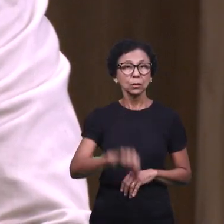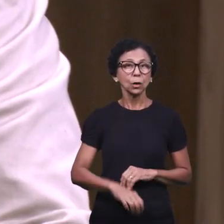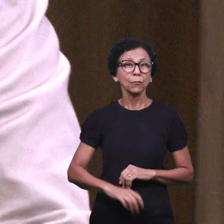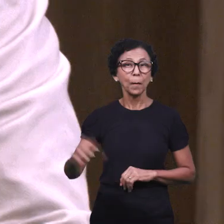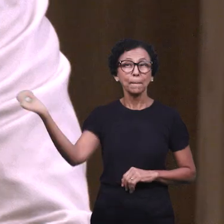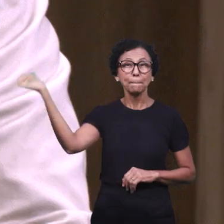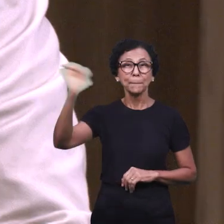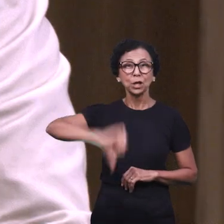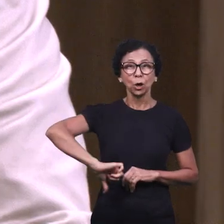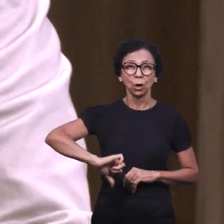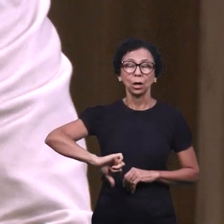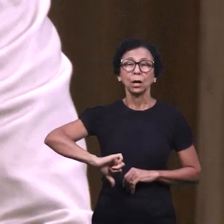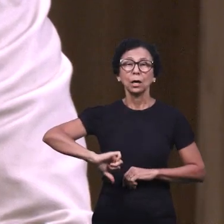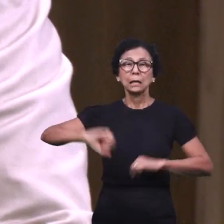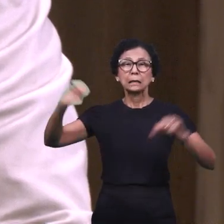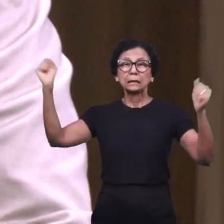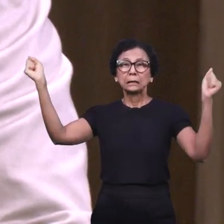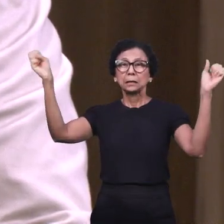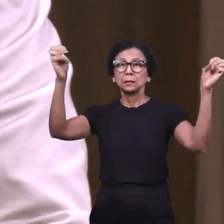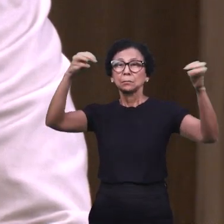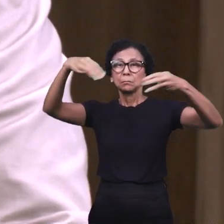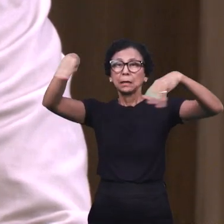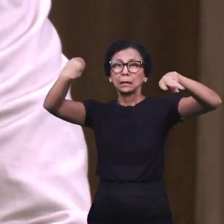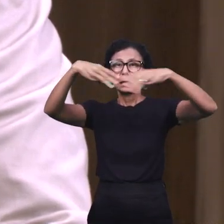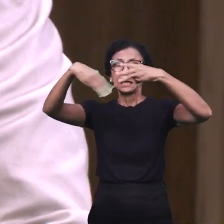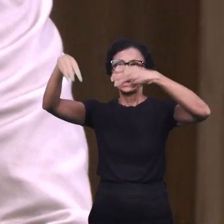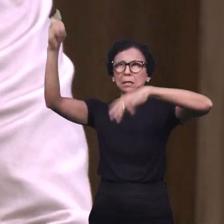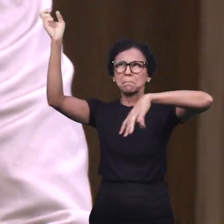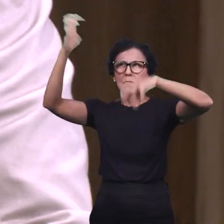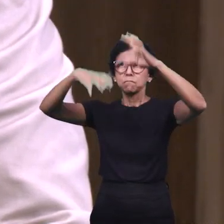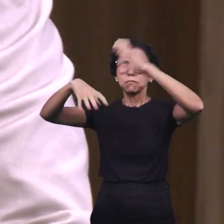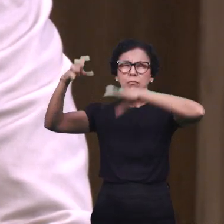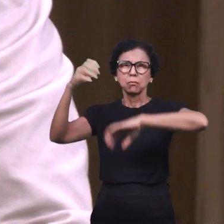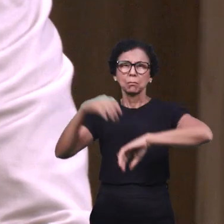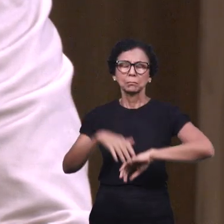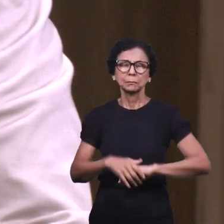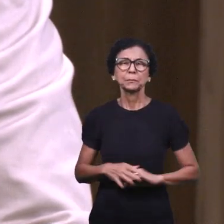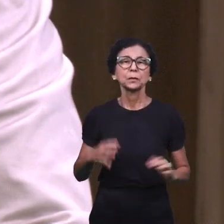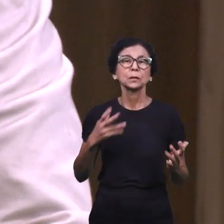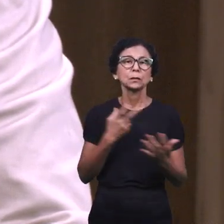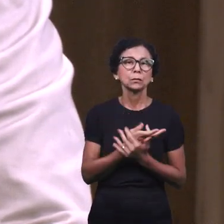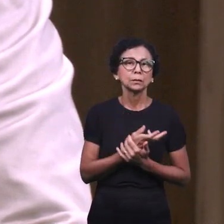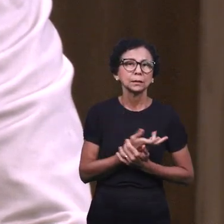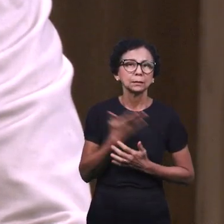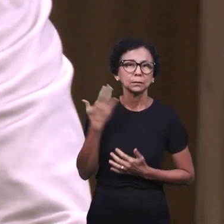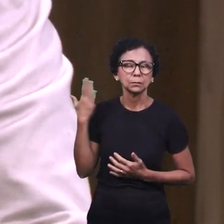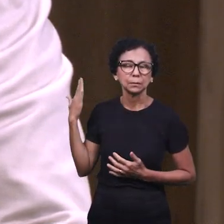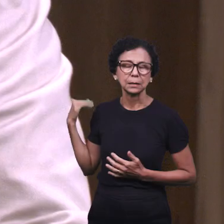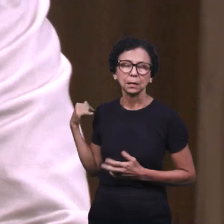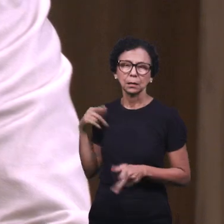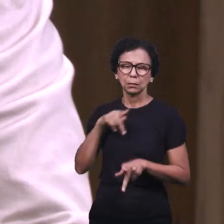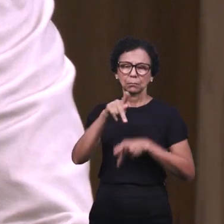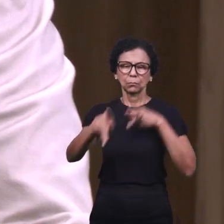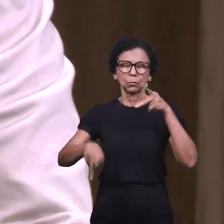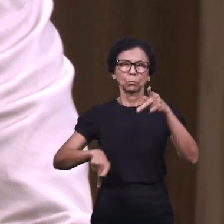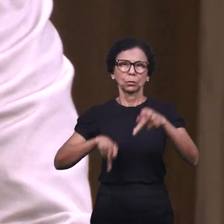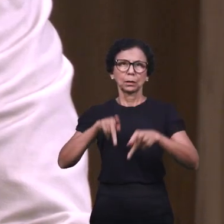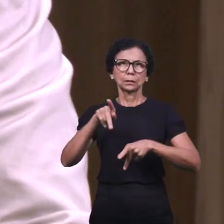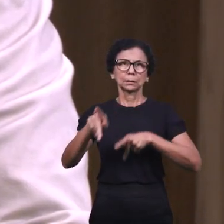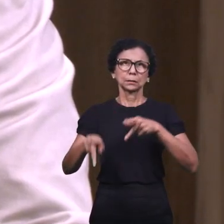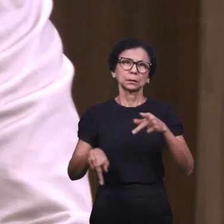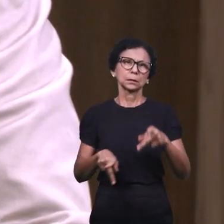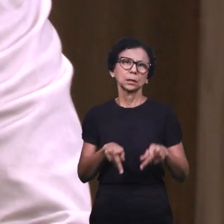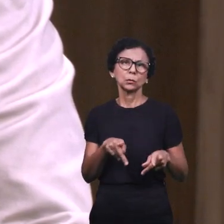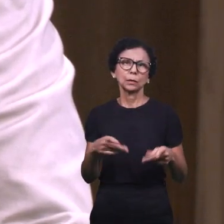já registramos. Okay. Né? E o que aconteceu naquela ocasião? Como a população e assim, a modo de vida